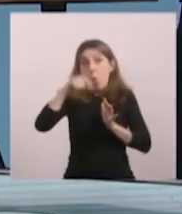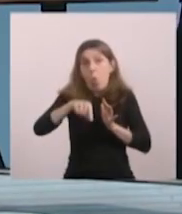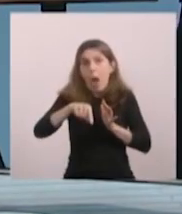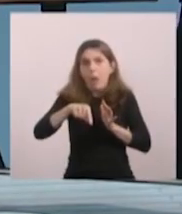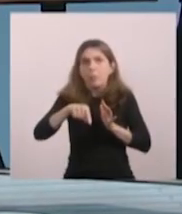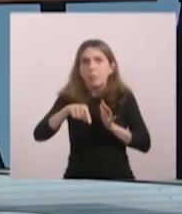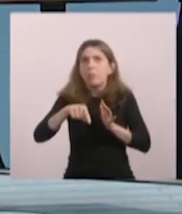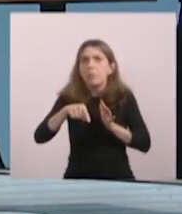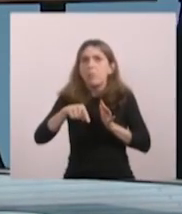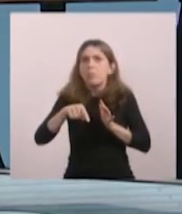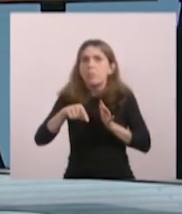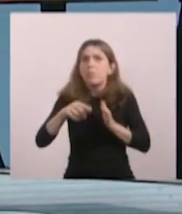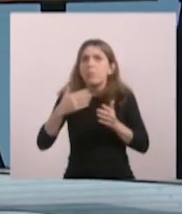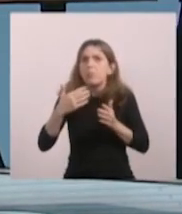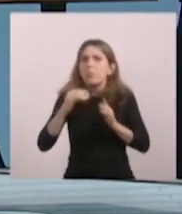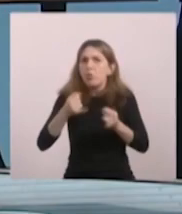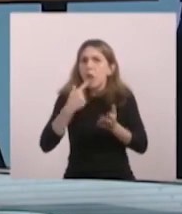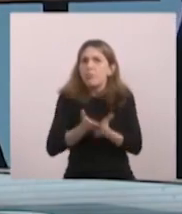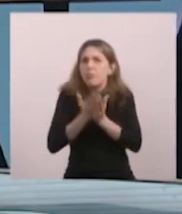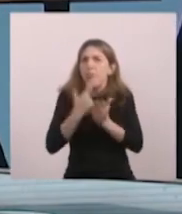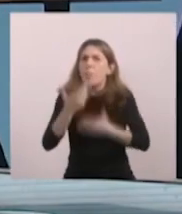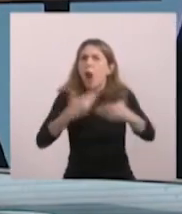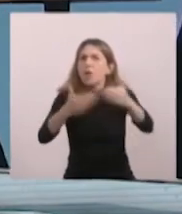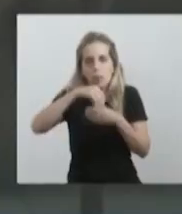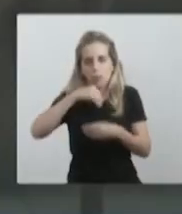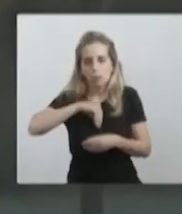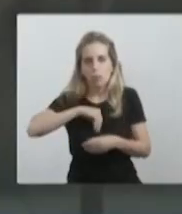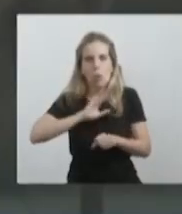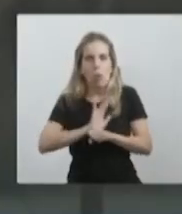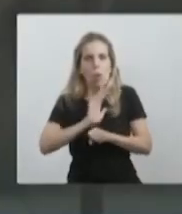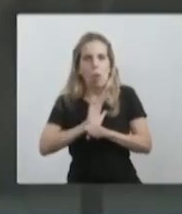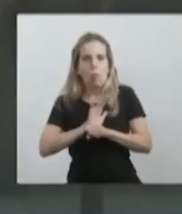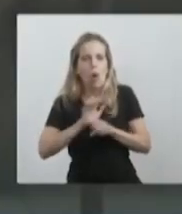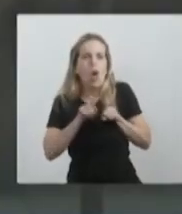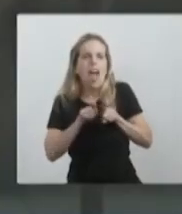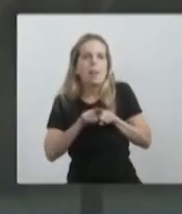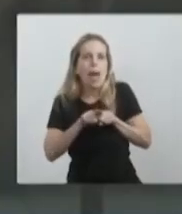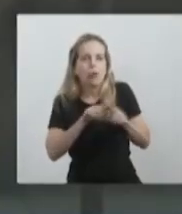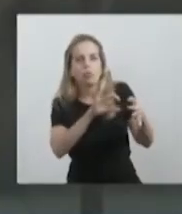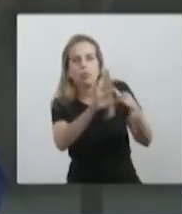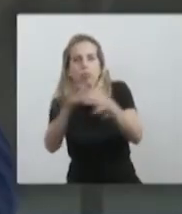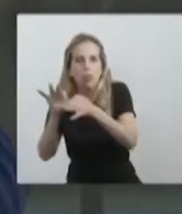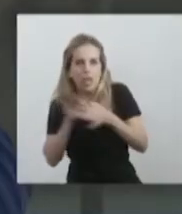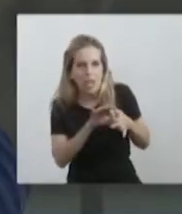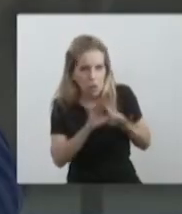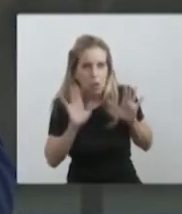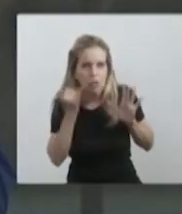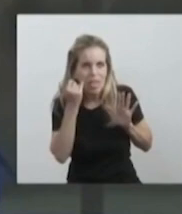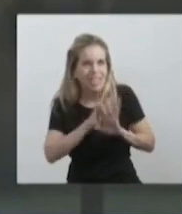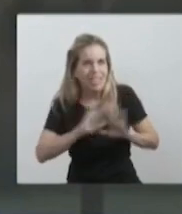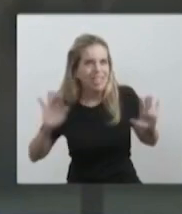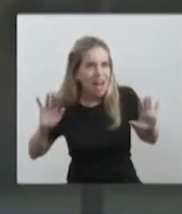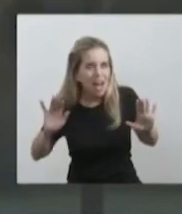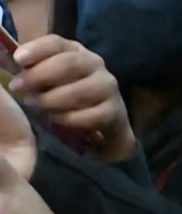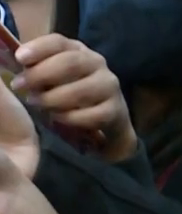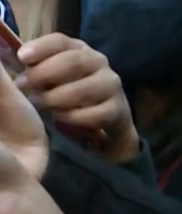de seu país. O presidente argentino, Alberto Fernandes, contestou, alegando que se a Argentina for considerada um obstáculo, que pegue em